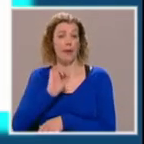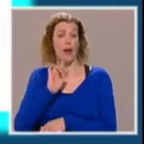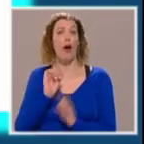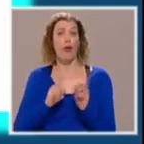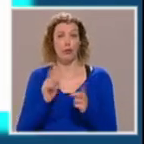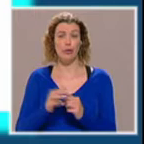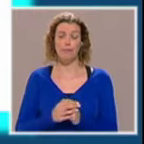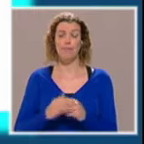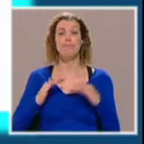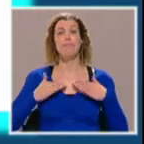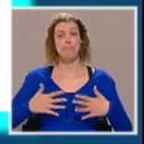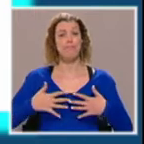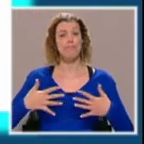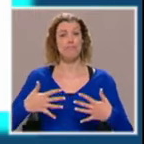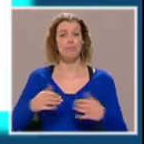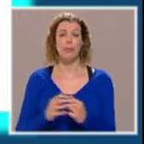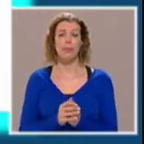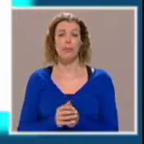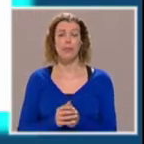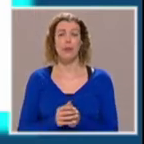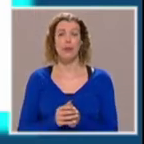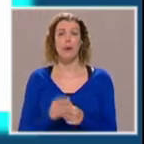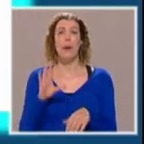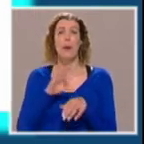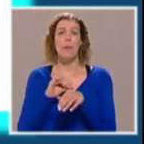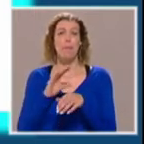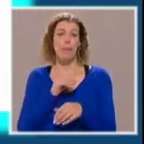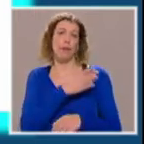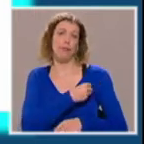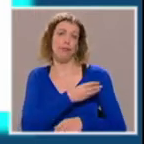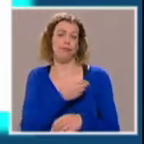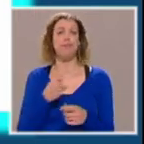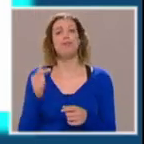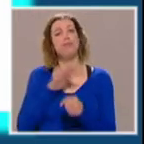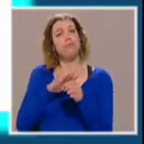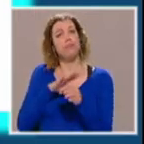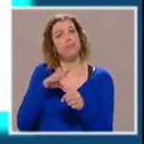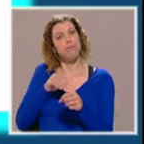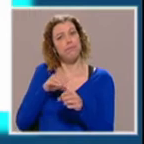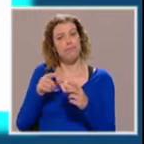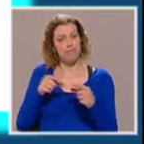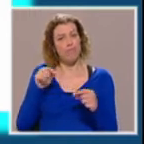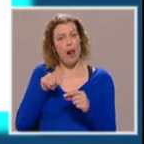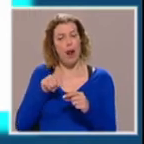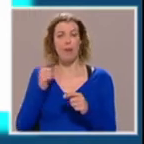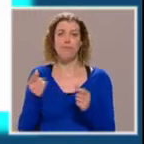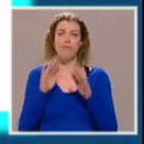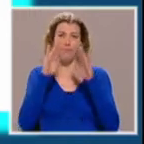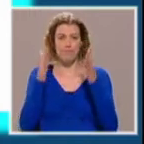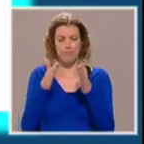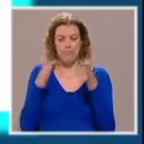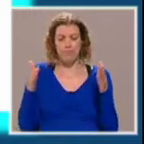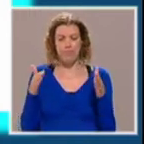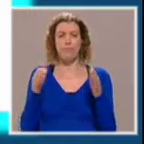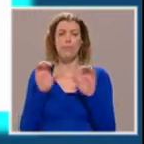femininos o crescimento das mamas, o aparecimento de pelos nas axilas e zona púbica, o alargamento da bacia,